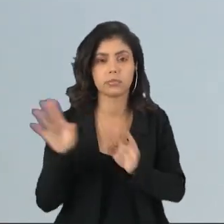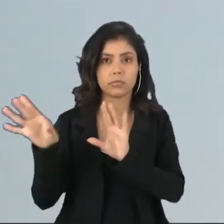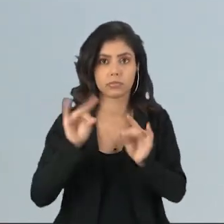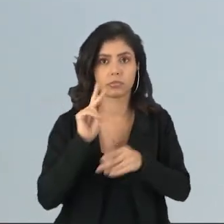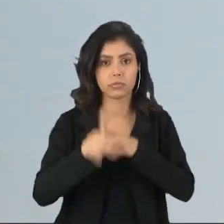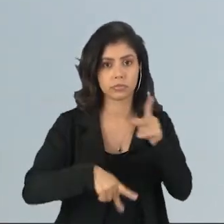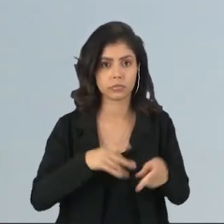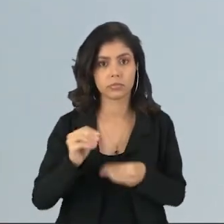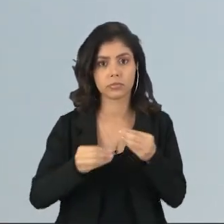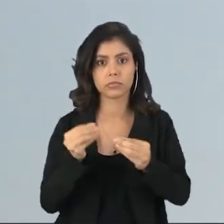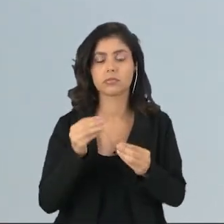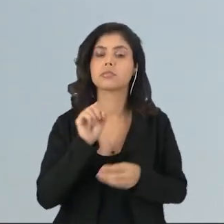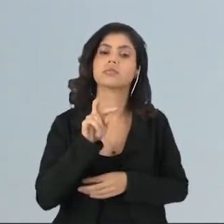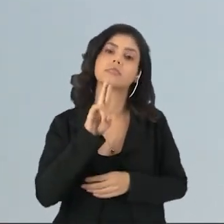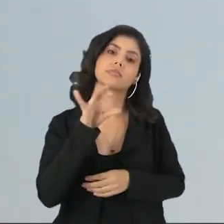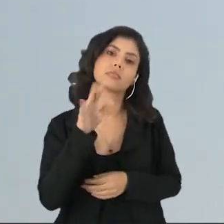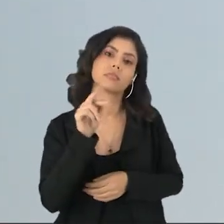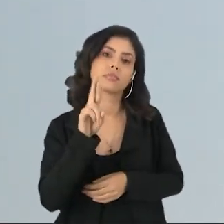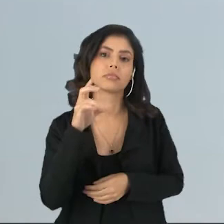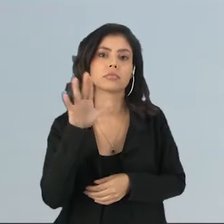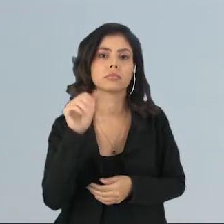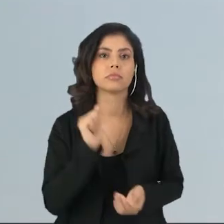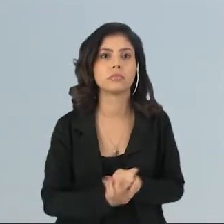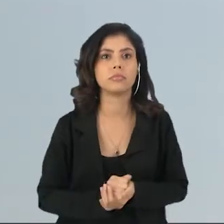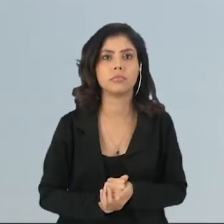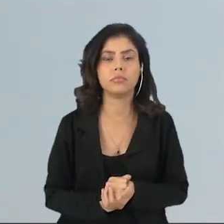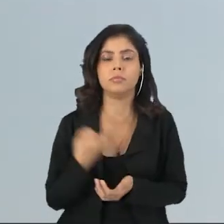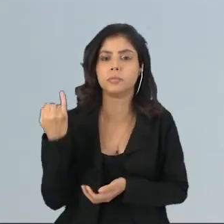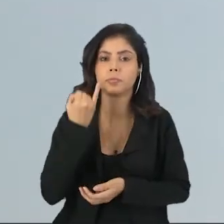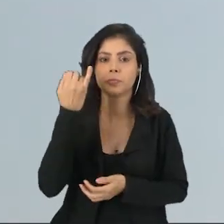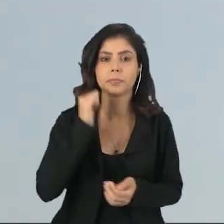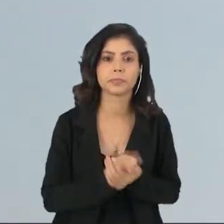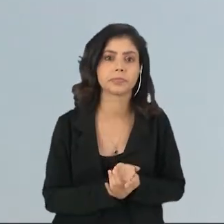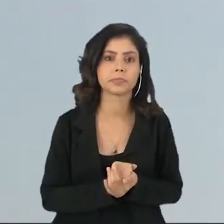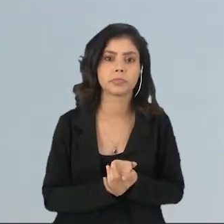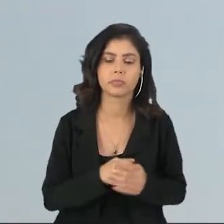outros povos como sub-raças, entre aspas, né? Em função de verem